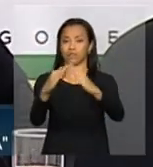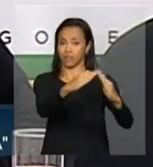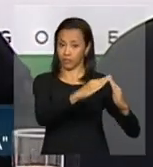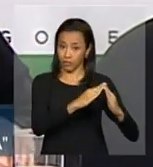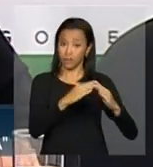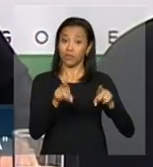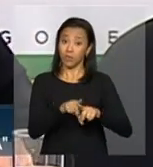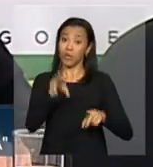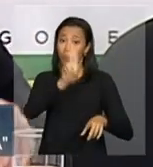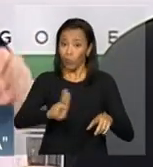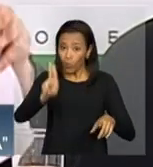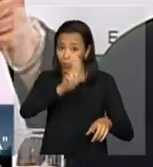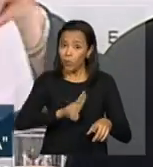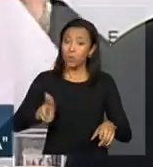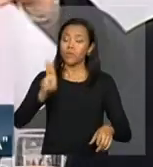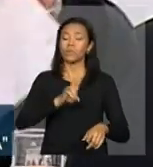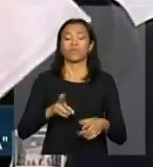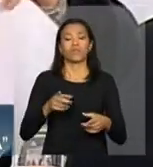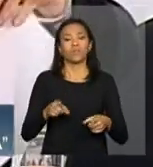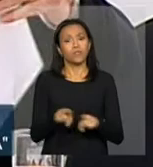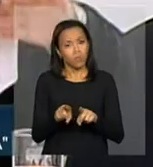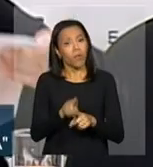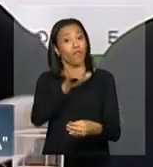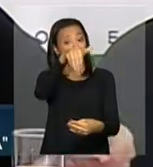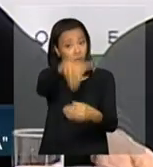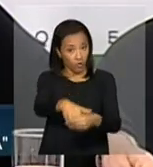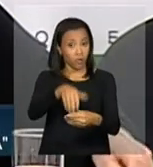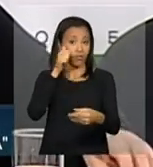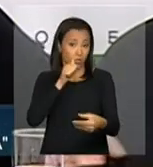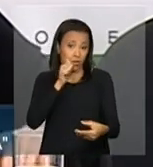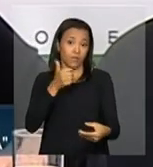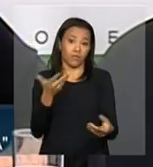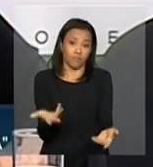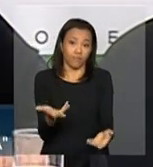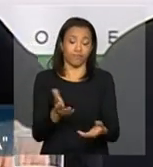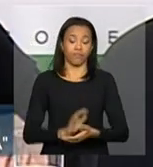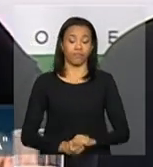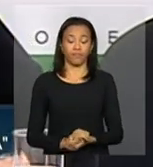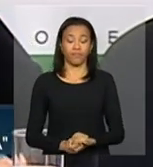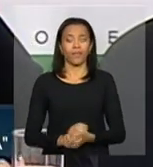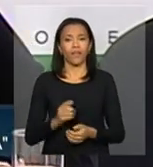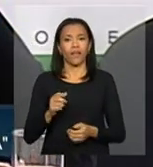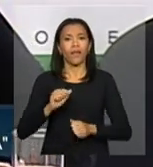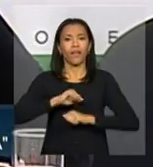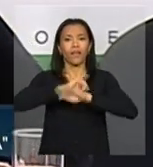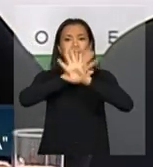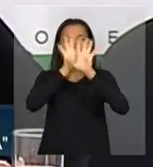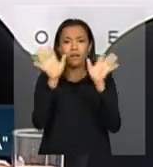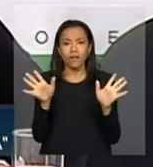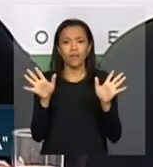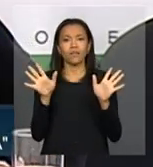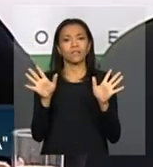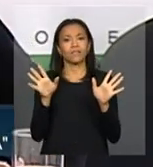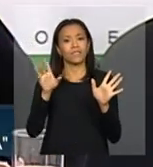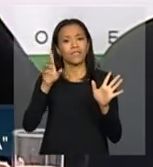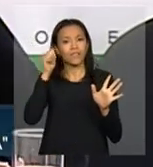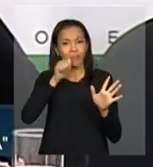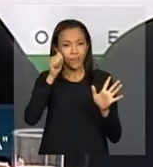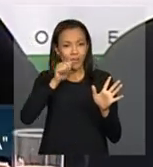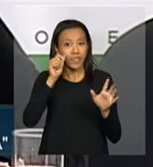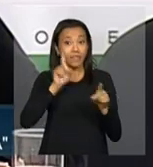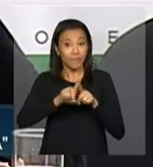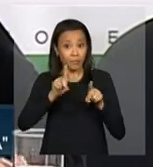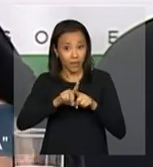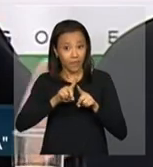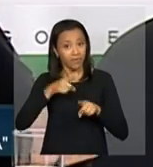dos serviços, como eleitoras e, agora, claramente, fica claro, como formuladora de